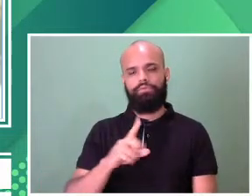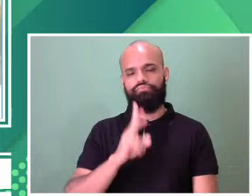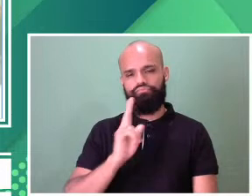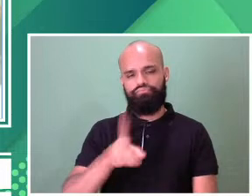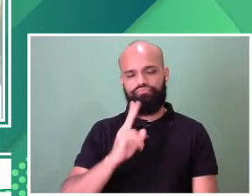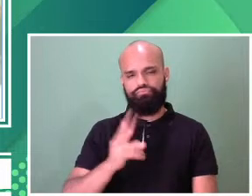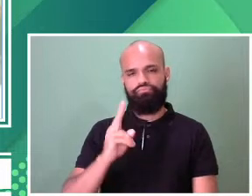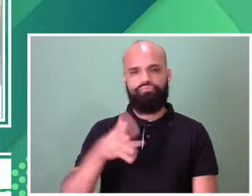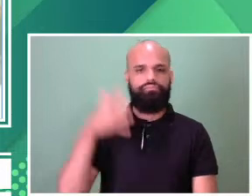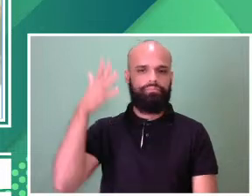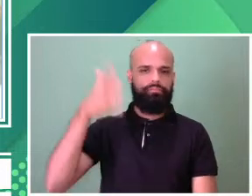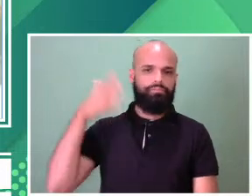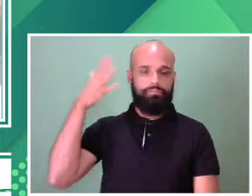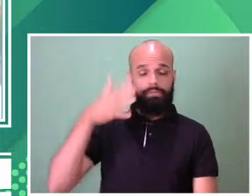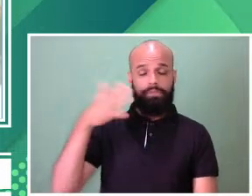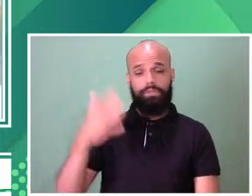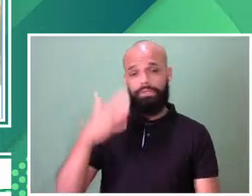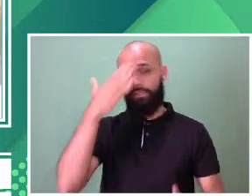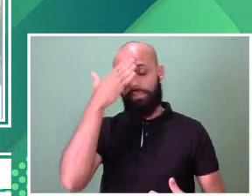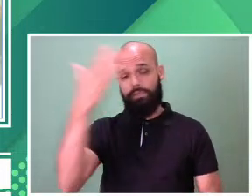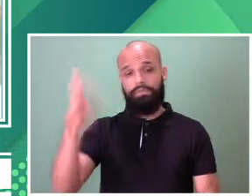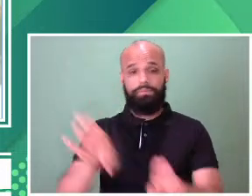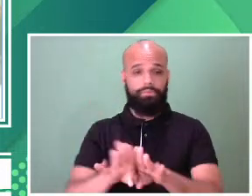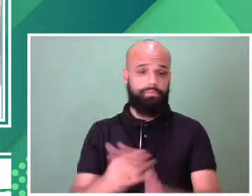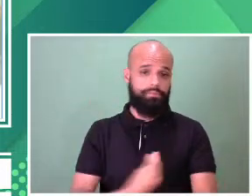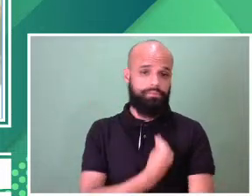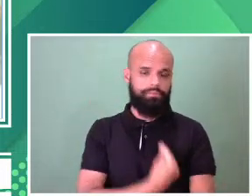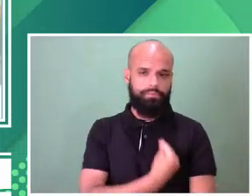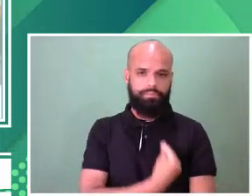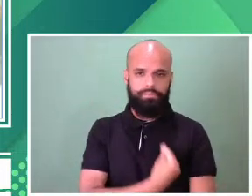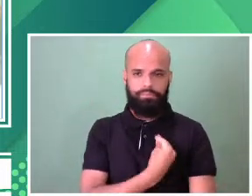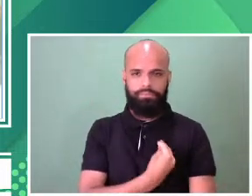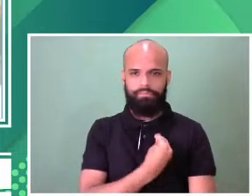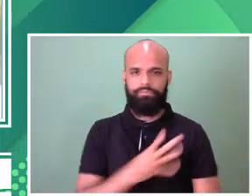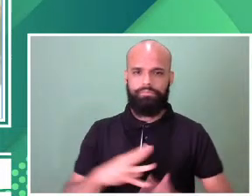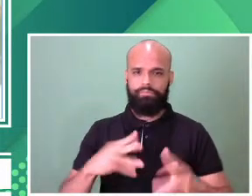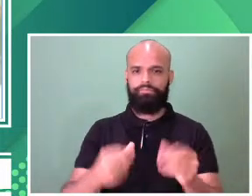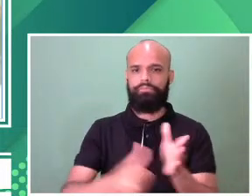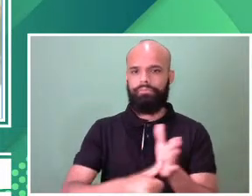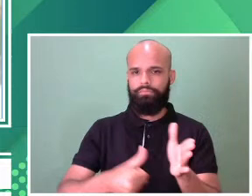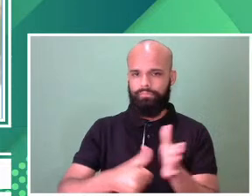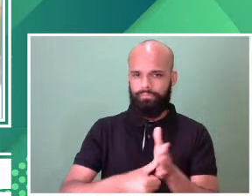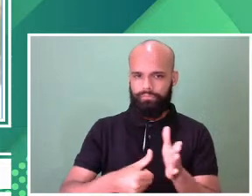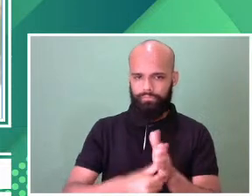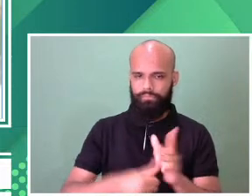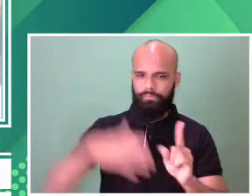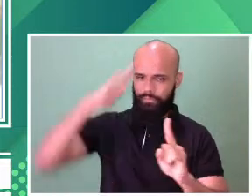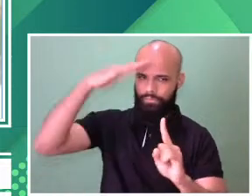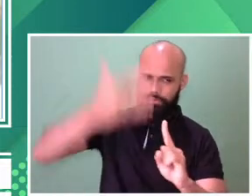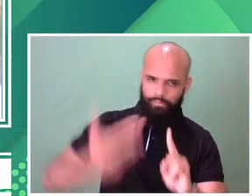evento, agradecemos a participação dos membros do dispositivo de honra.